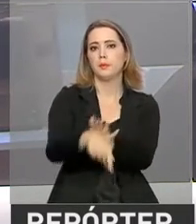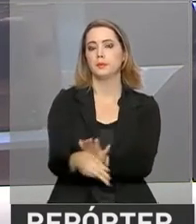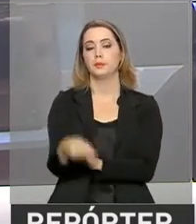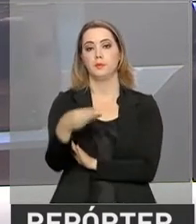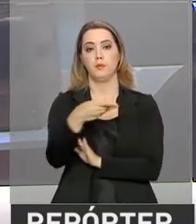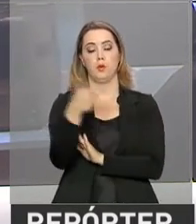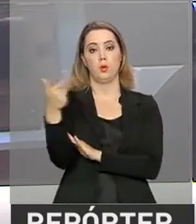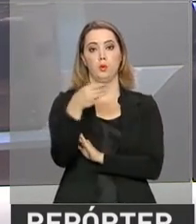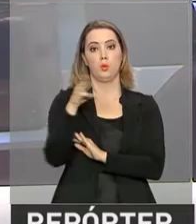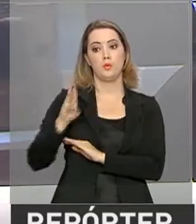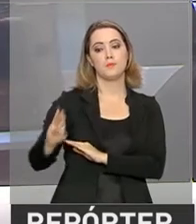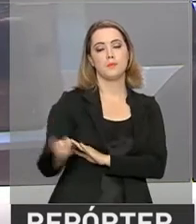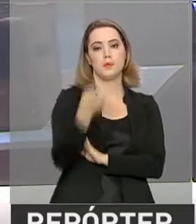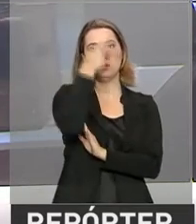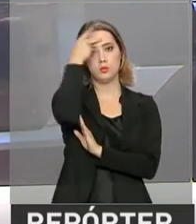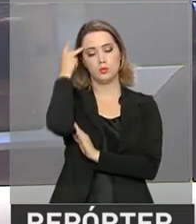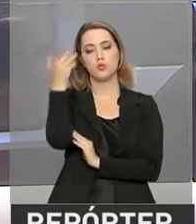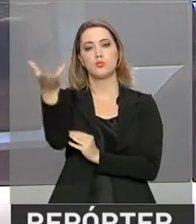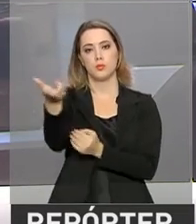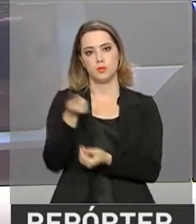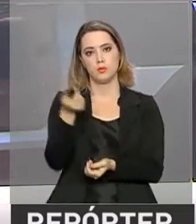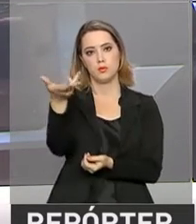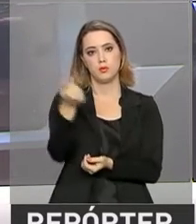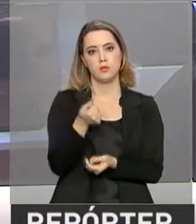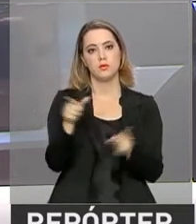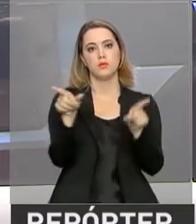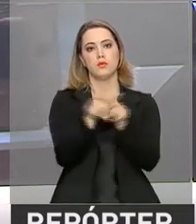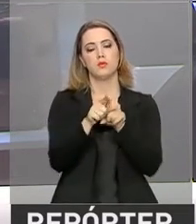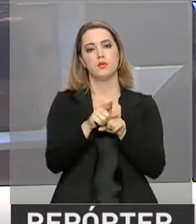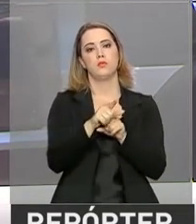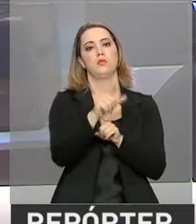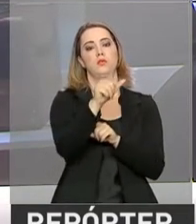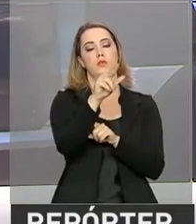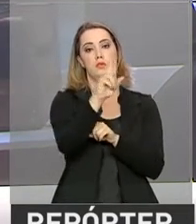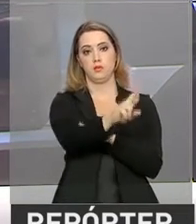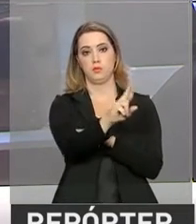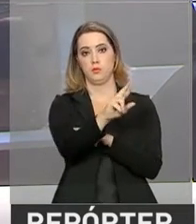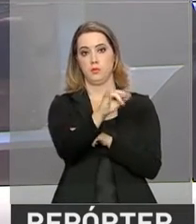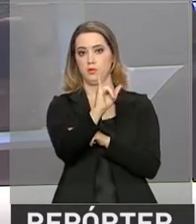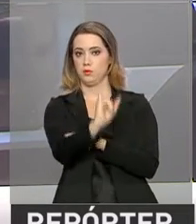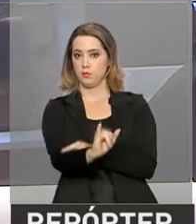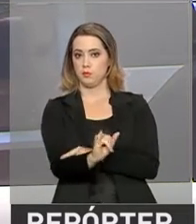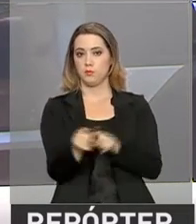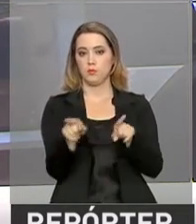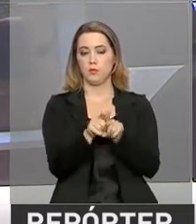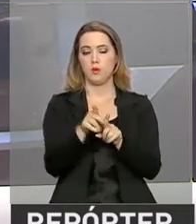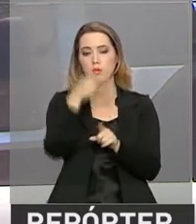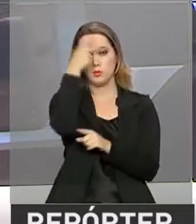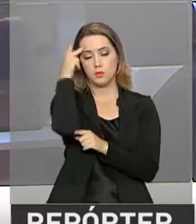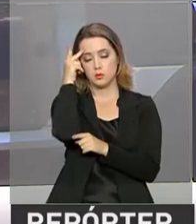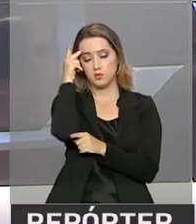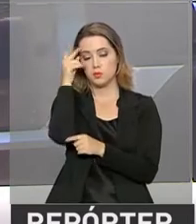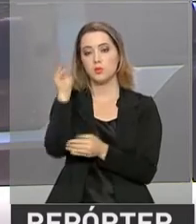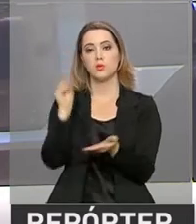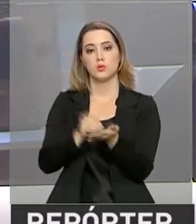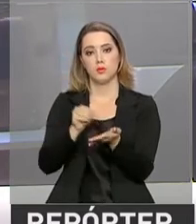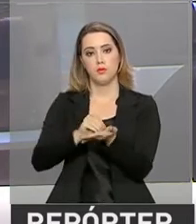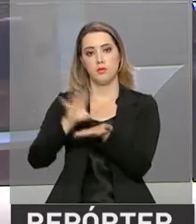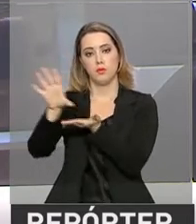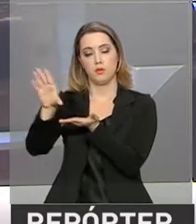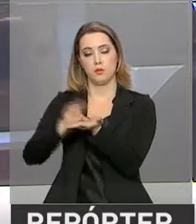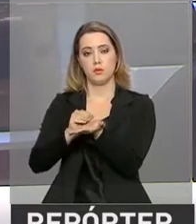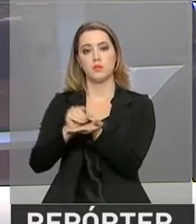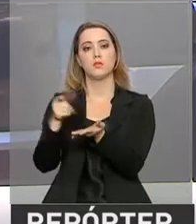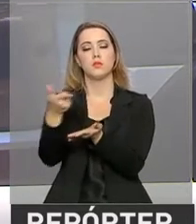contribuintes o lote também traz restituições que caíram na malha fina entre 2008 e 2015 a consulta já